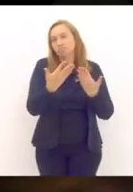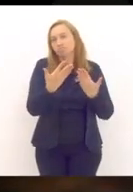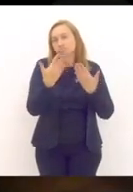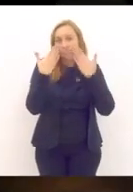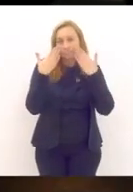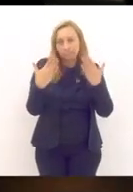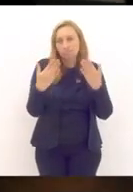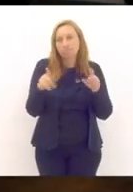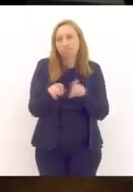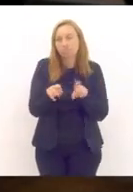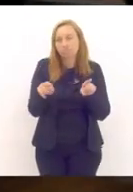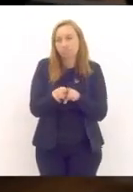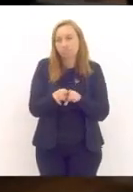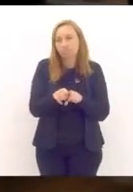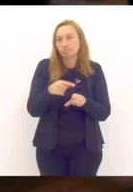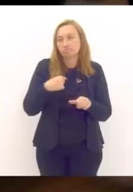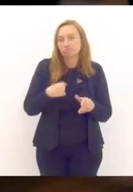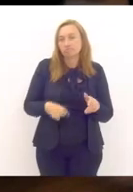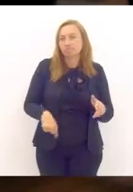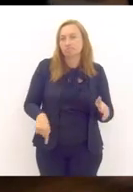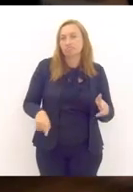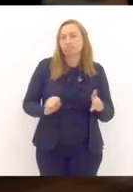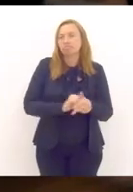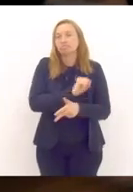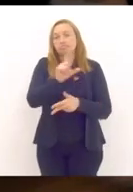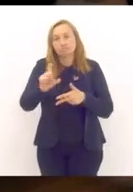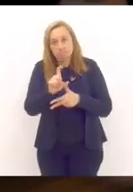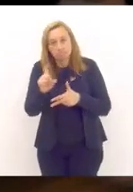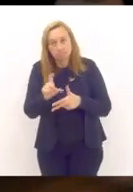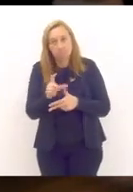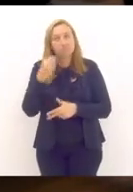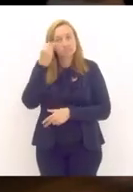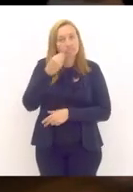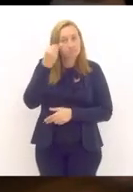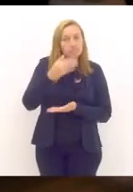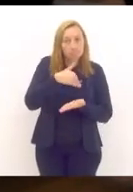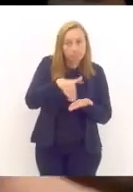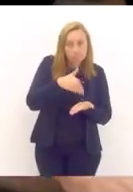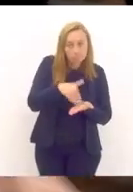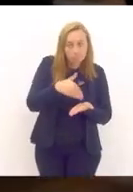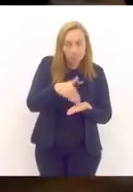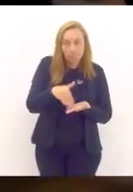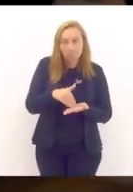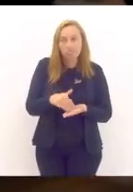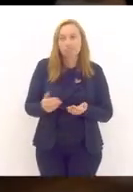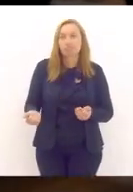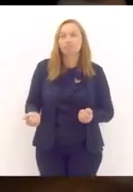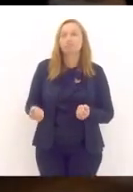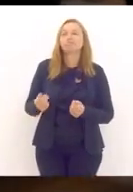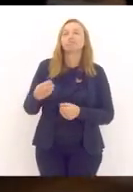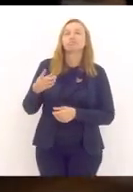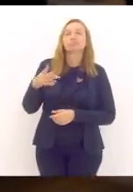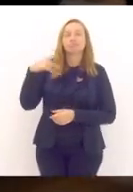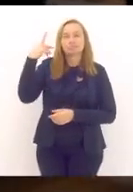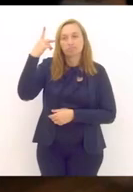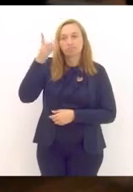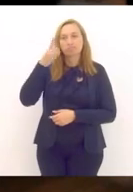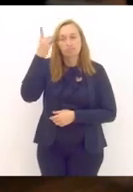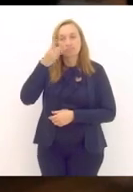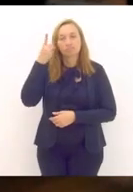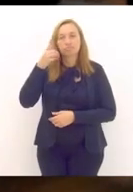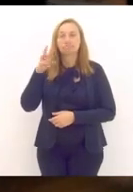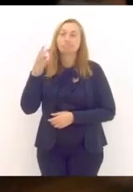eu também venho de executivo, de experiência como secretária, né, que fui como o deputado Renato, eu também